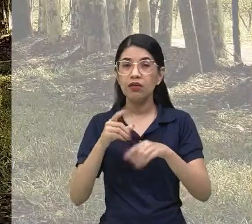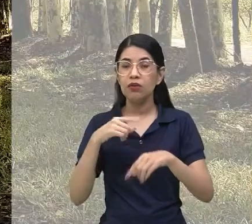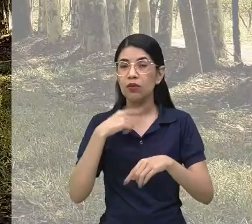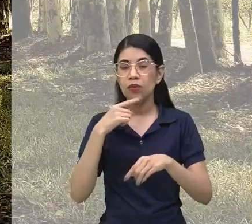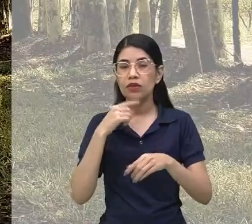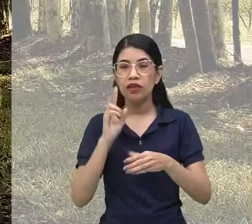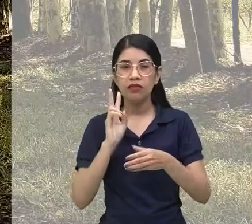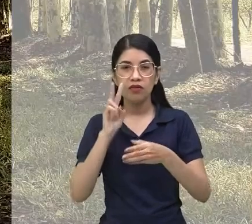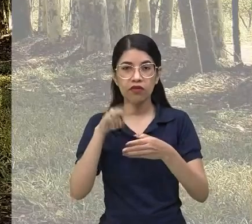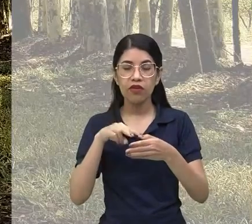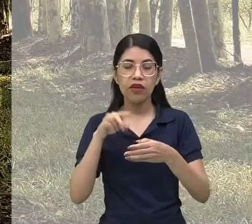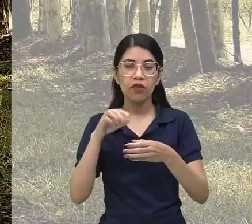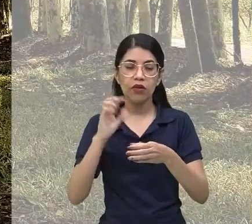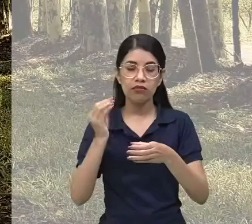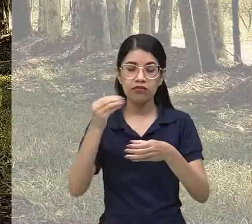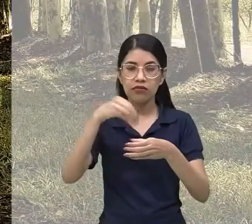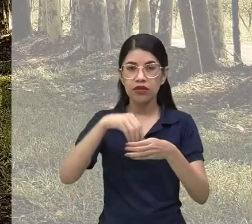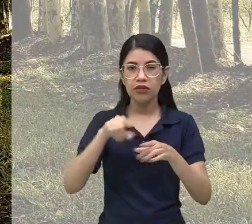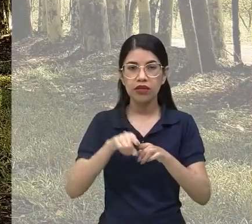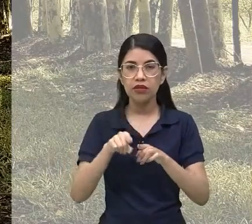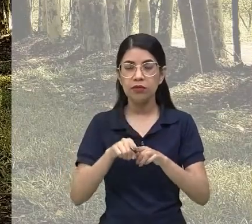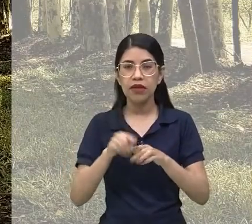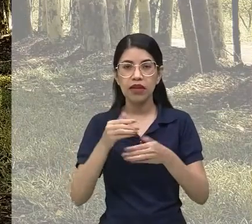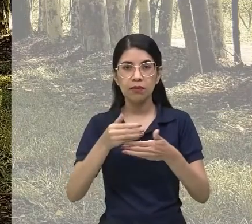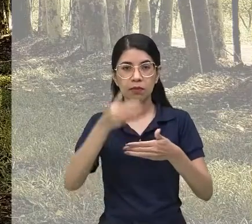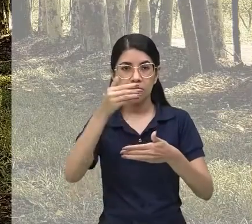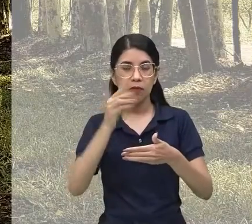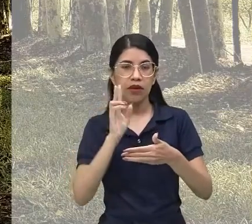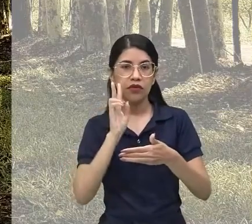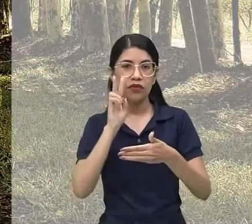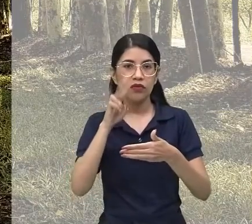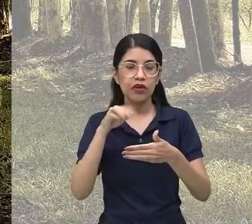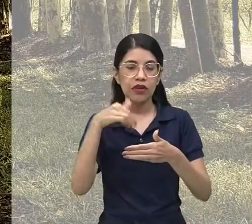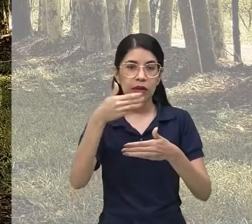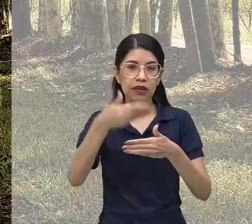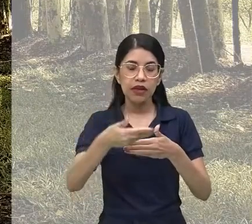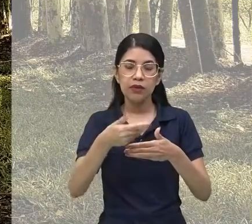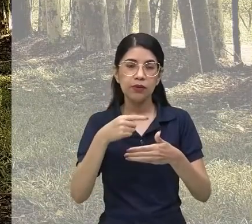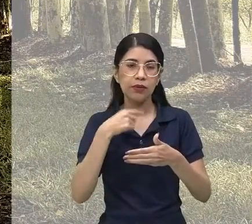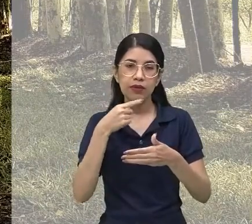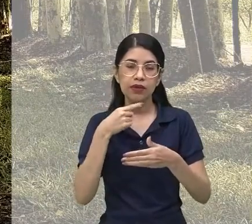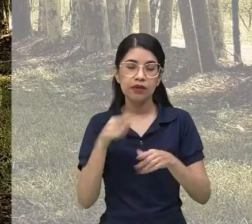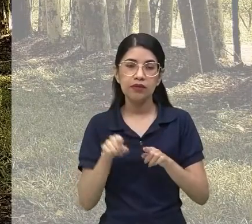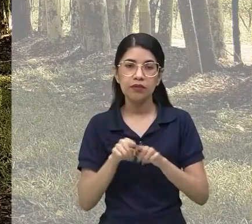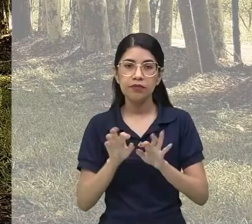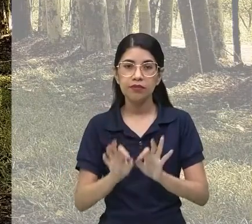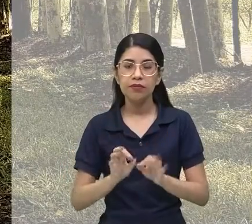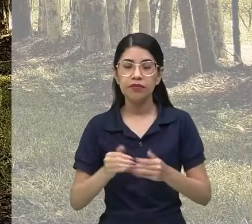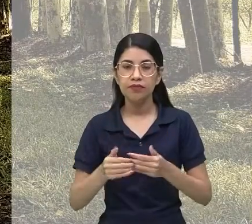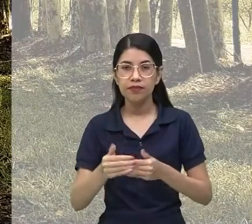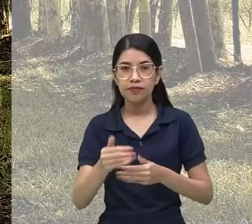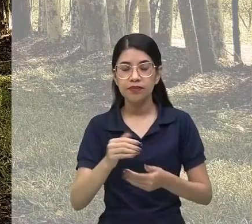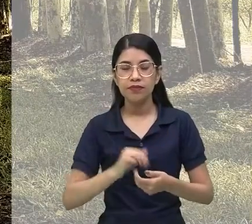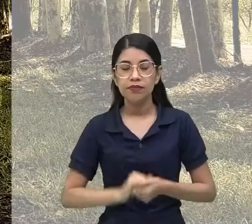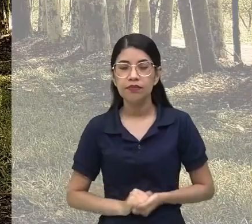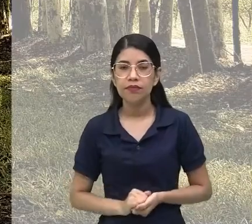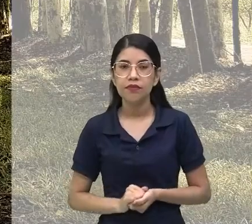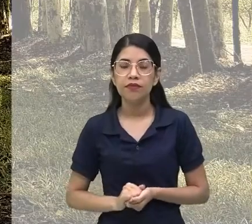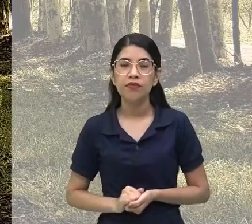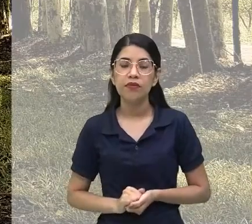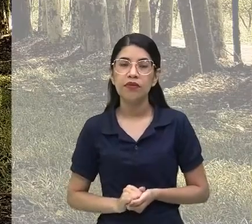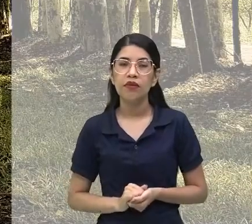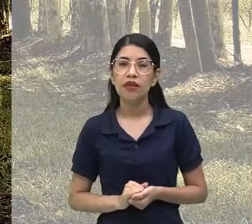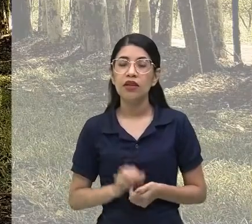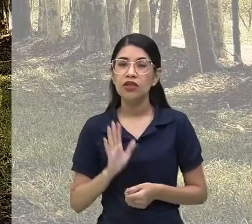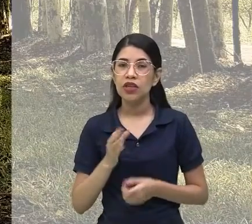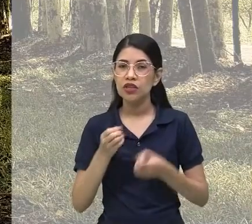parede também, como eu já tinha falado, você não vai conseguir enxergar. Muito bem, pessoal. Vamos continuar então agora. Já